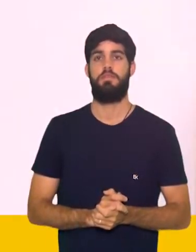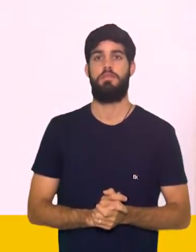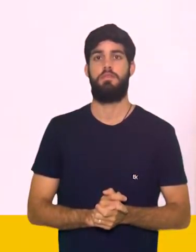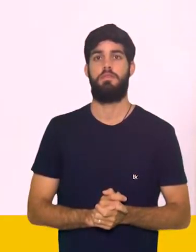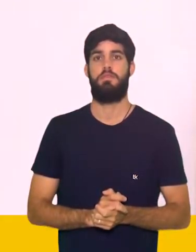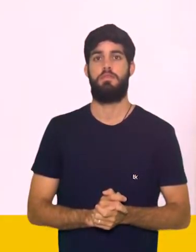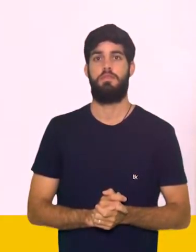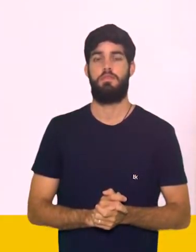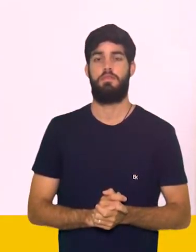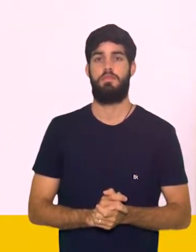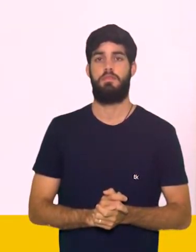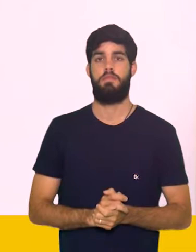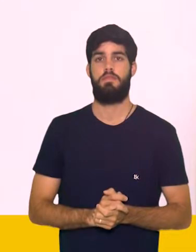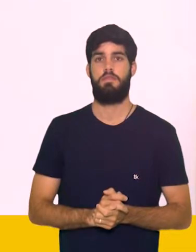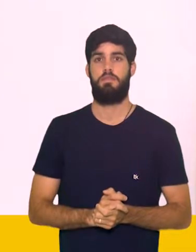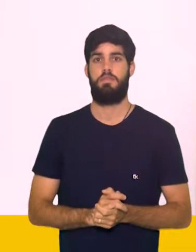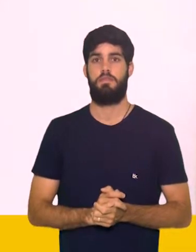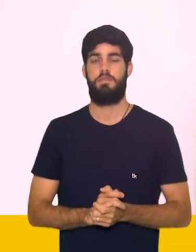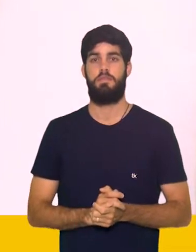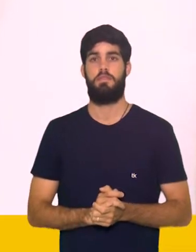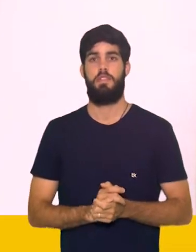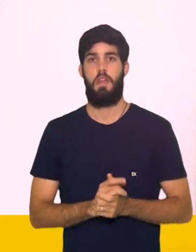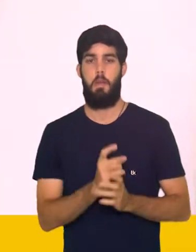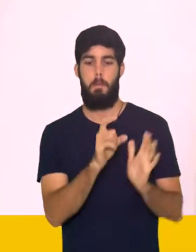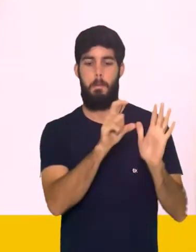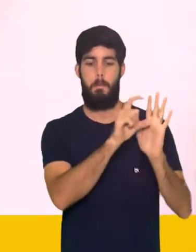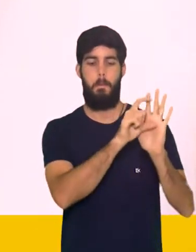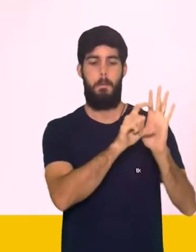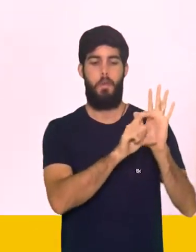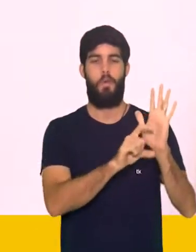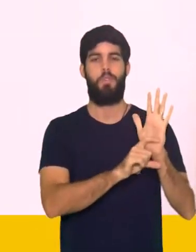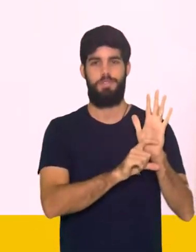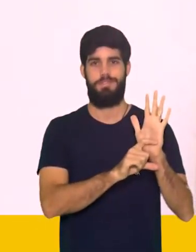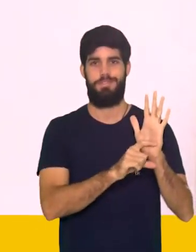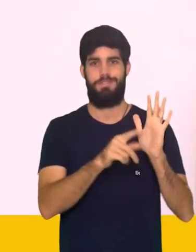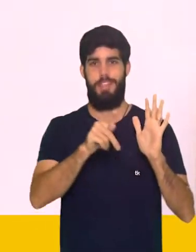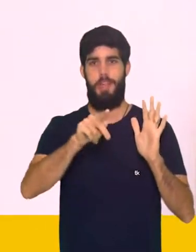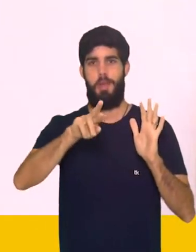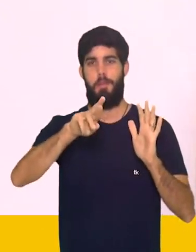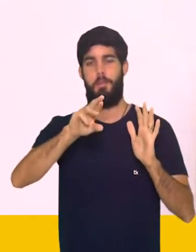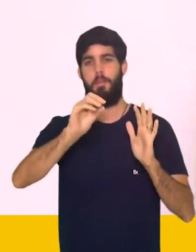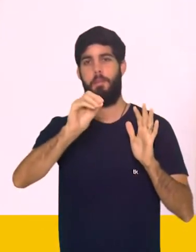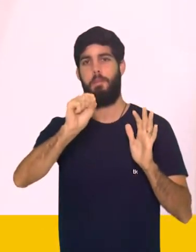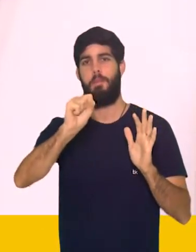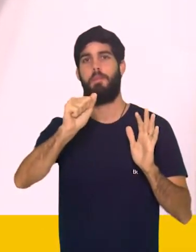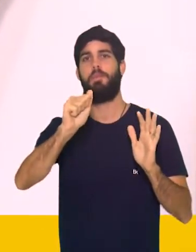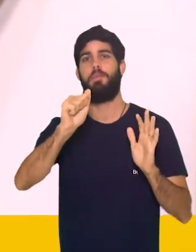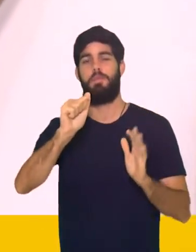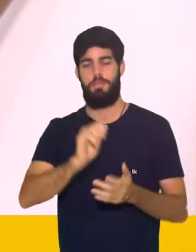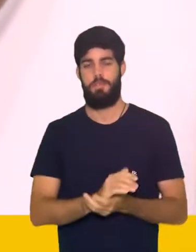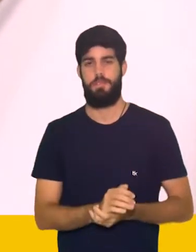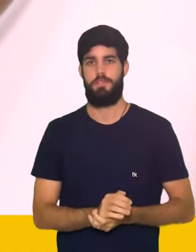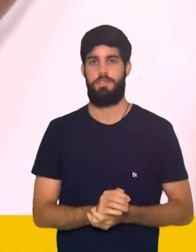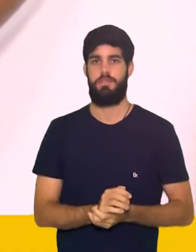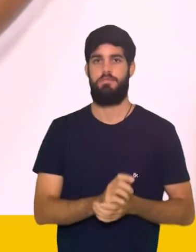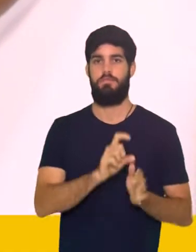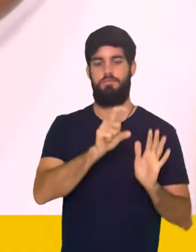Dissertação em prosa. E o que significa prosa? Significa